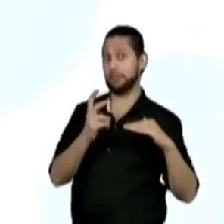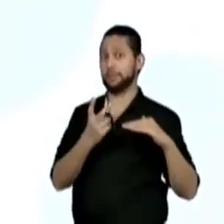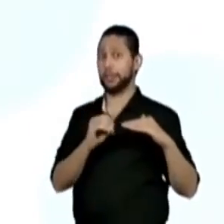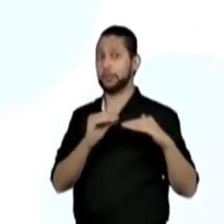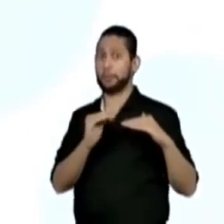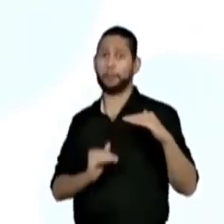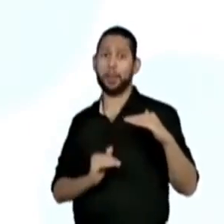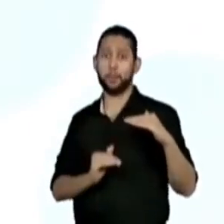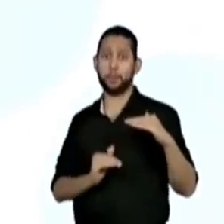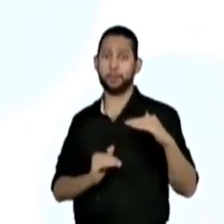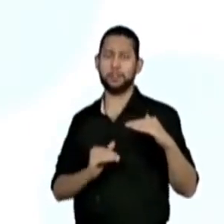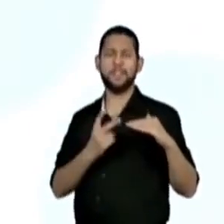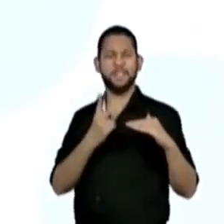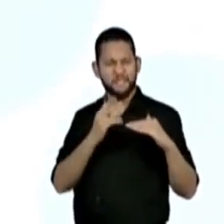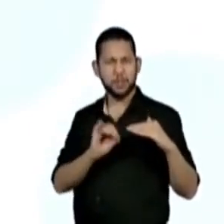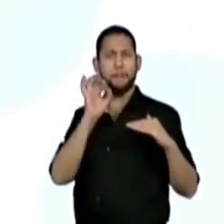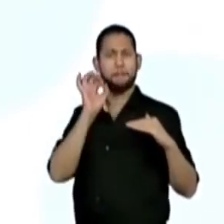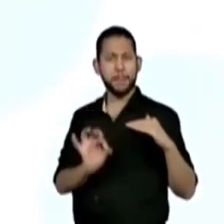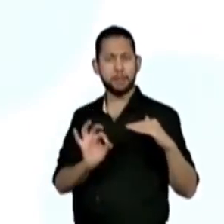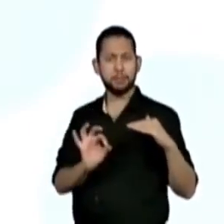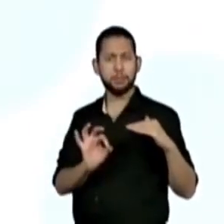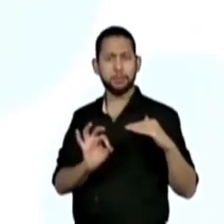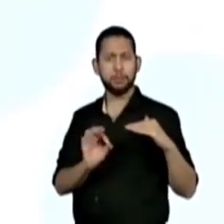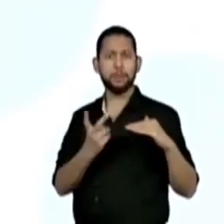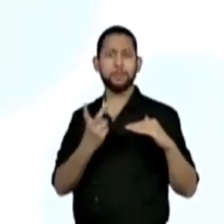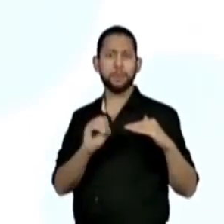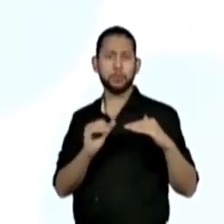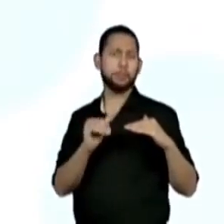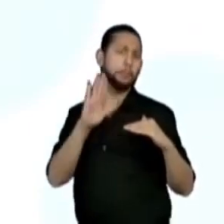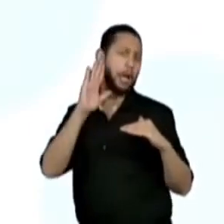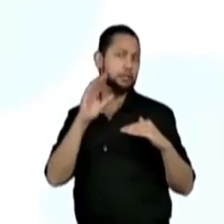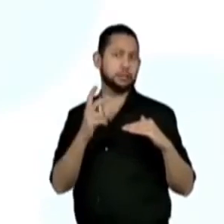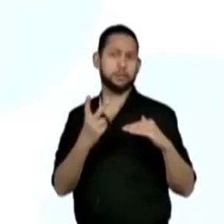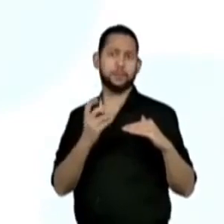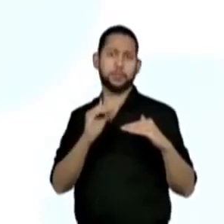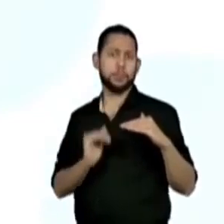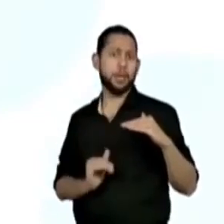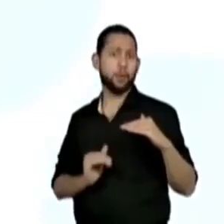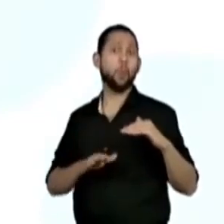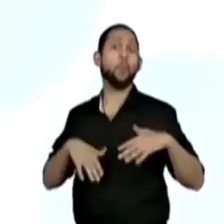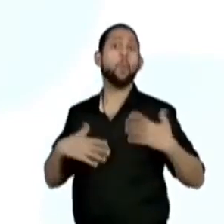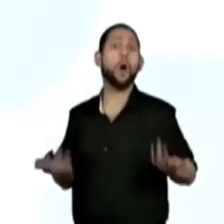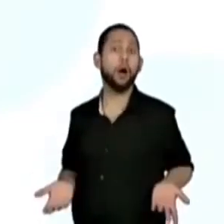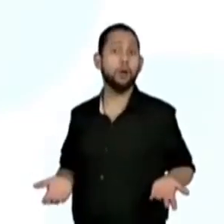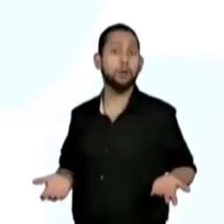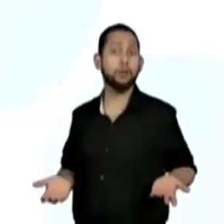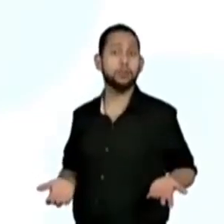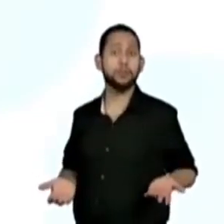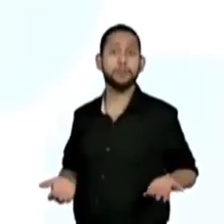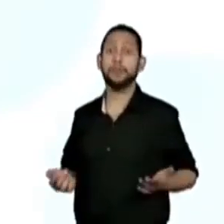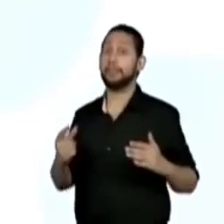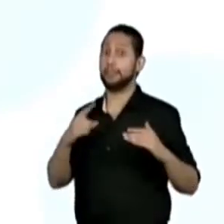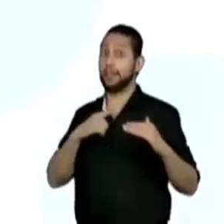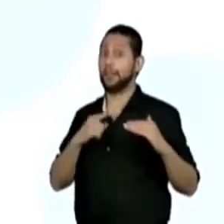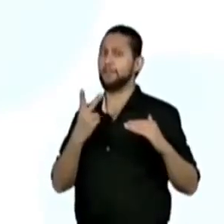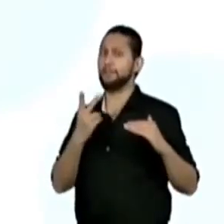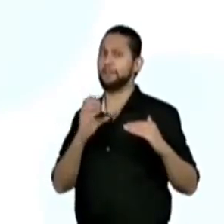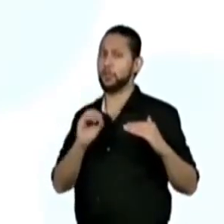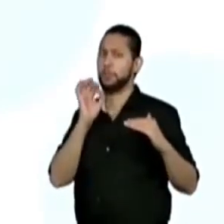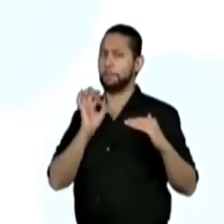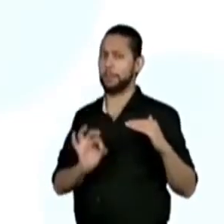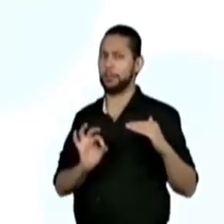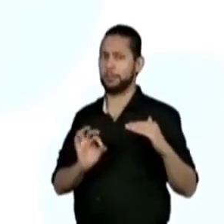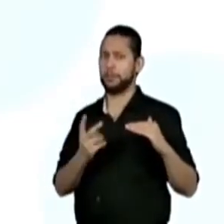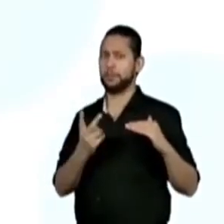ou menos de 20 peças vocês é que vão responder aí vamos lá 20 mais de 20 ou